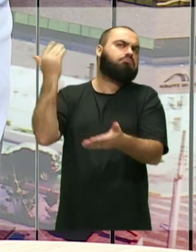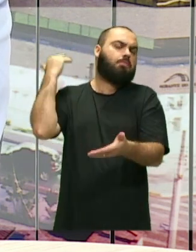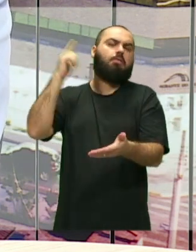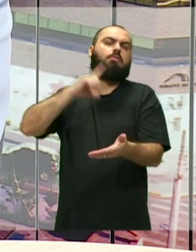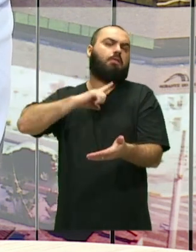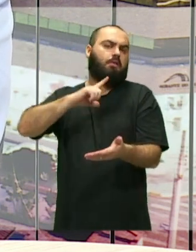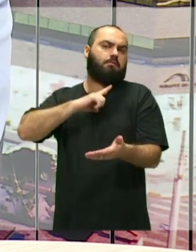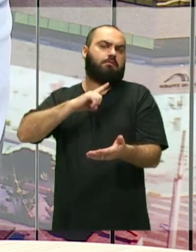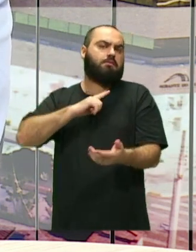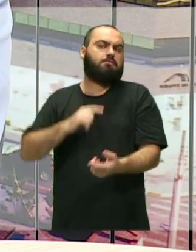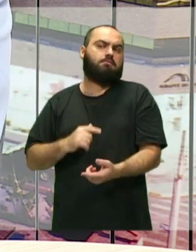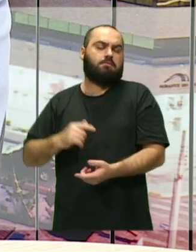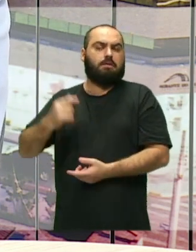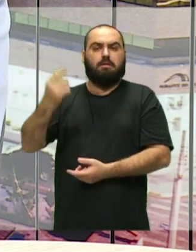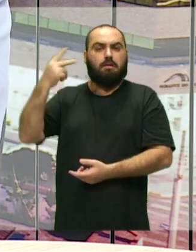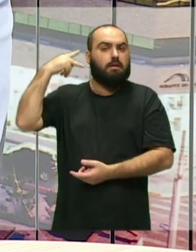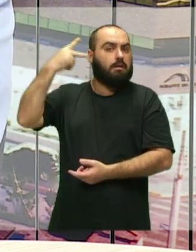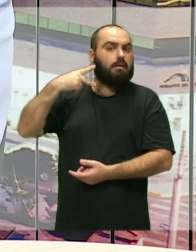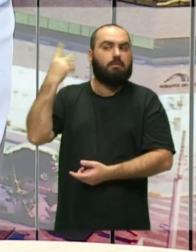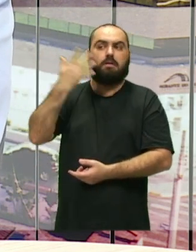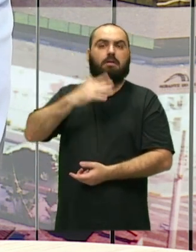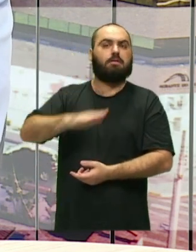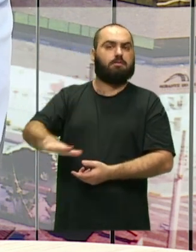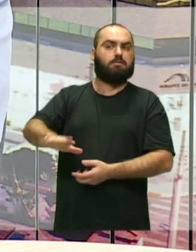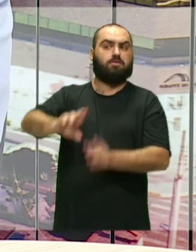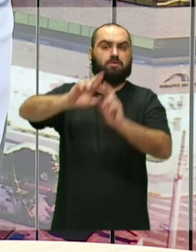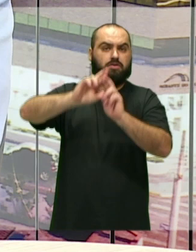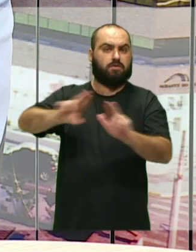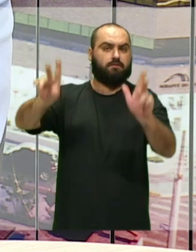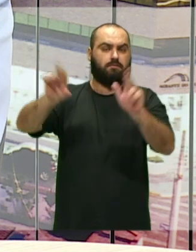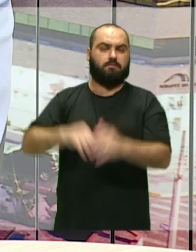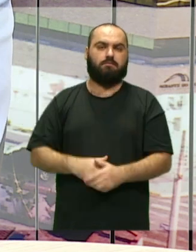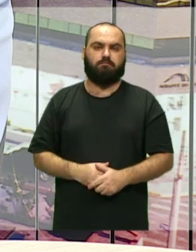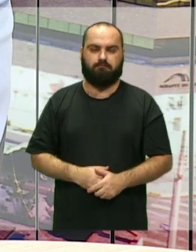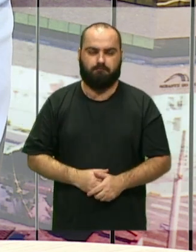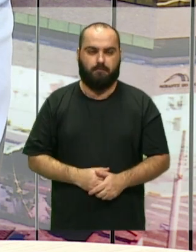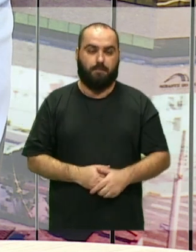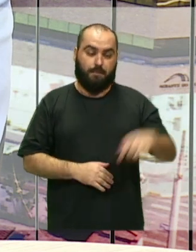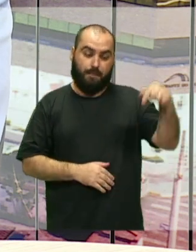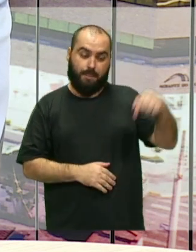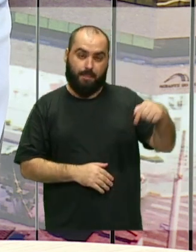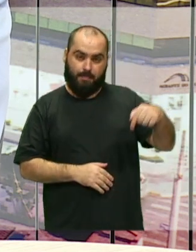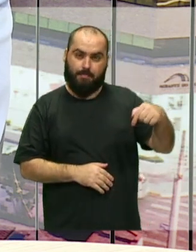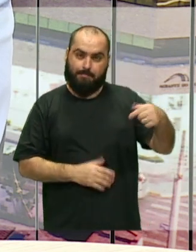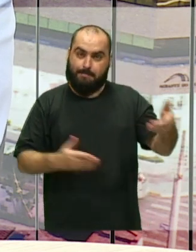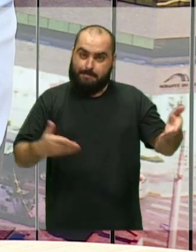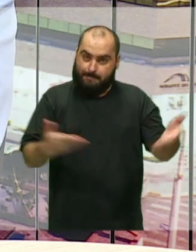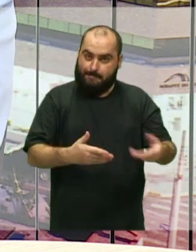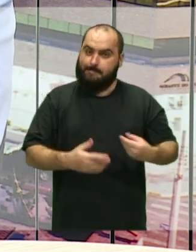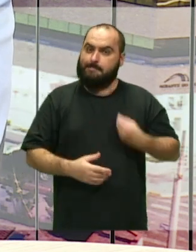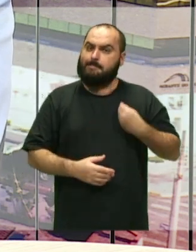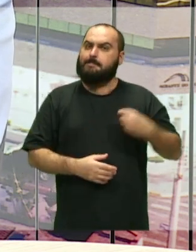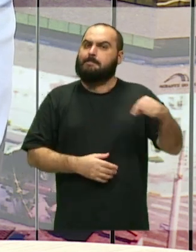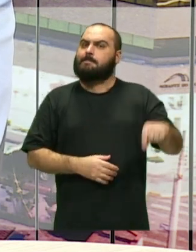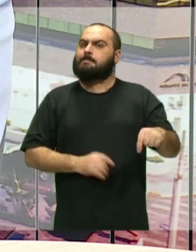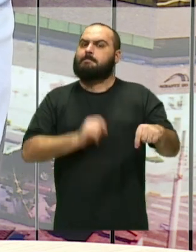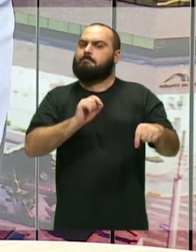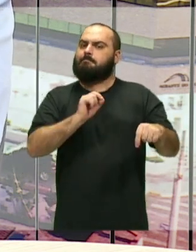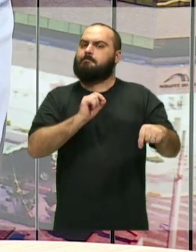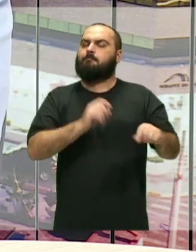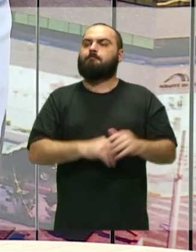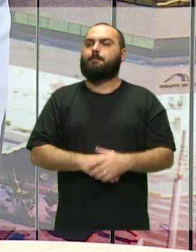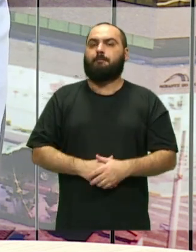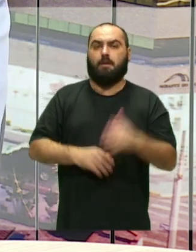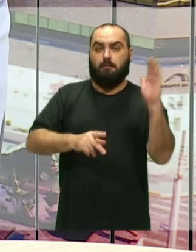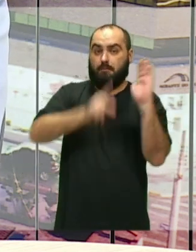uma uma câmara Mirim num outro formato nessa legislatura nesse tempo agora que estamos aqui a um